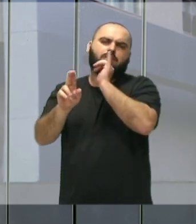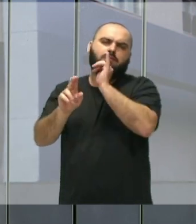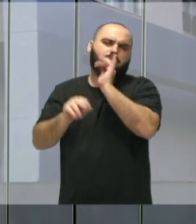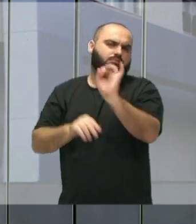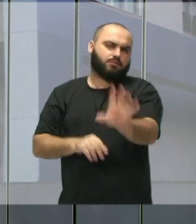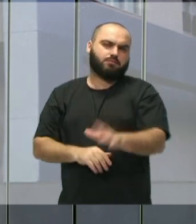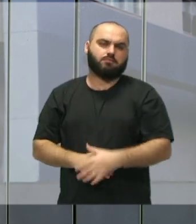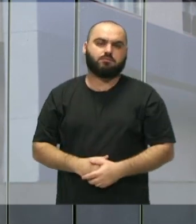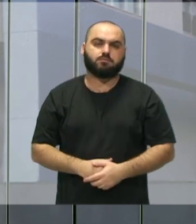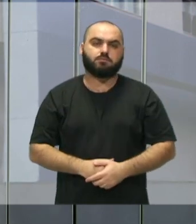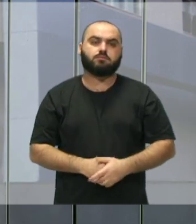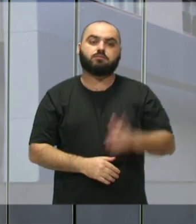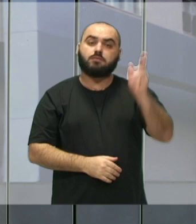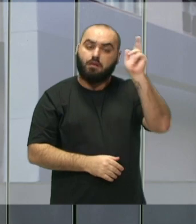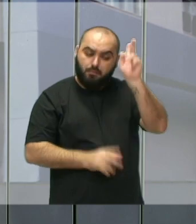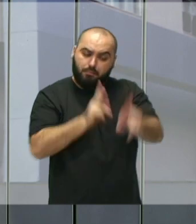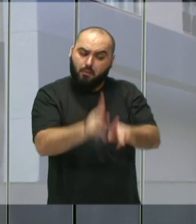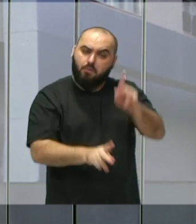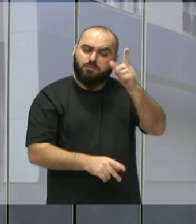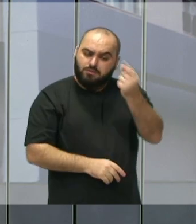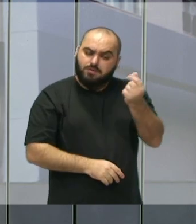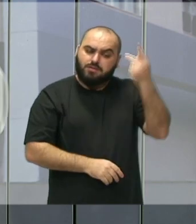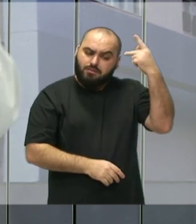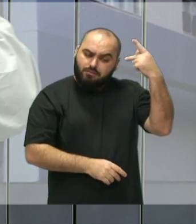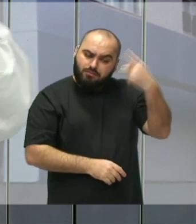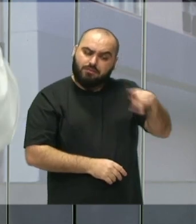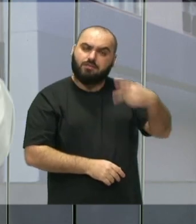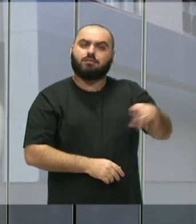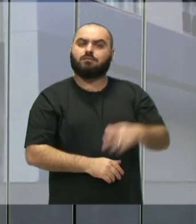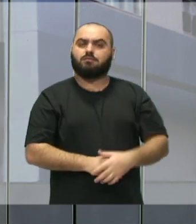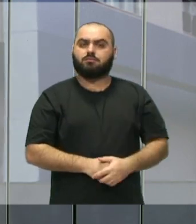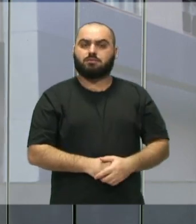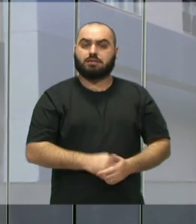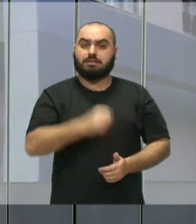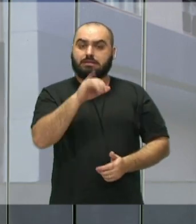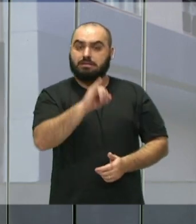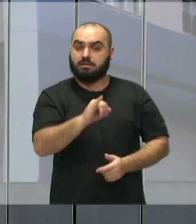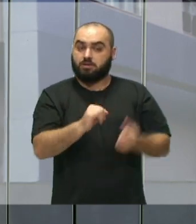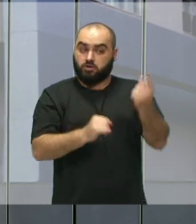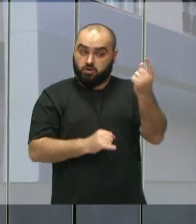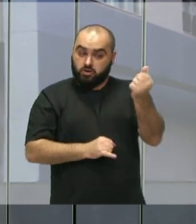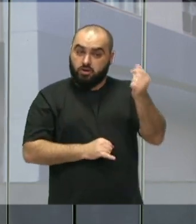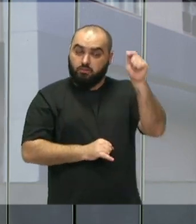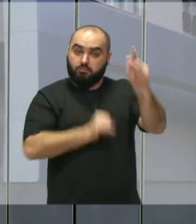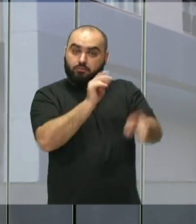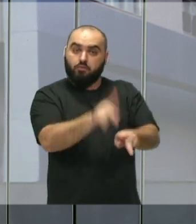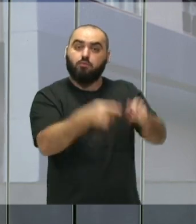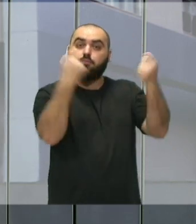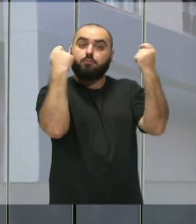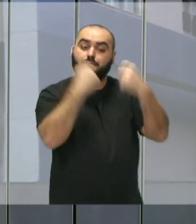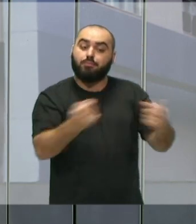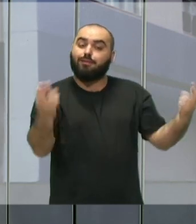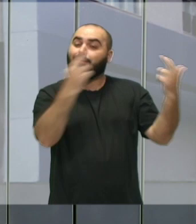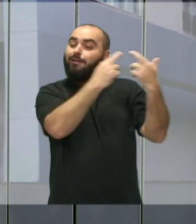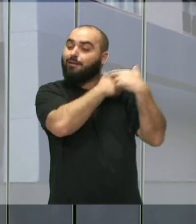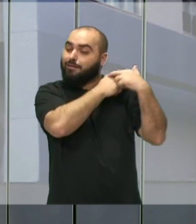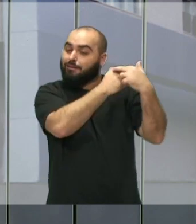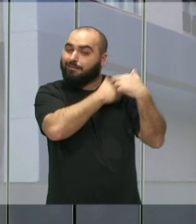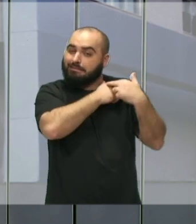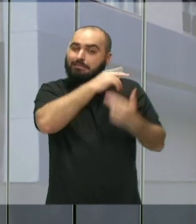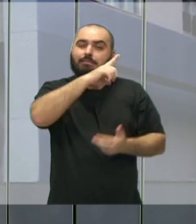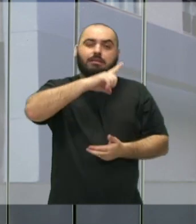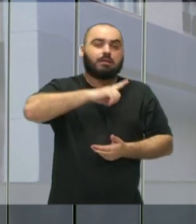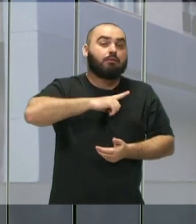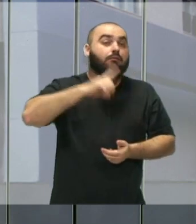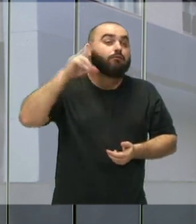exemplo, o dinheiro é do povo. Quando você está lidando com dinheiro do povo, você tem que ter uma responsabilidade